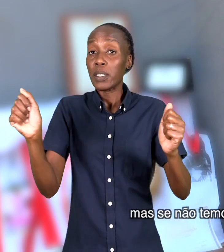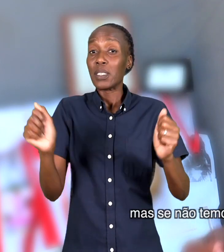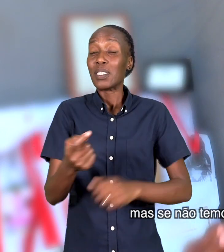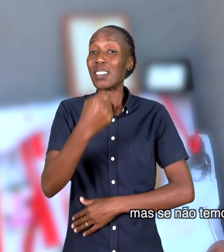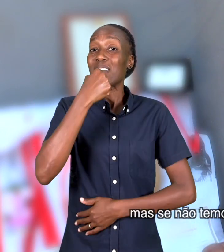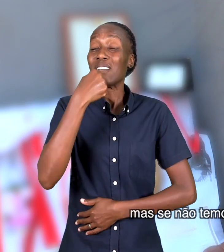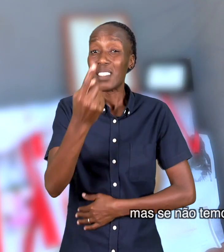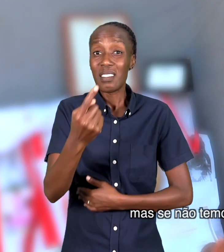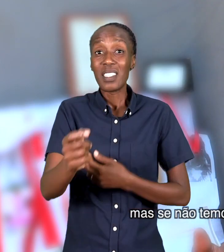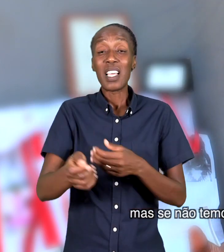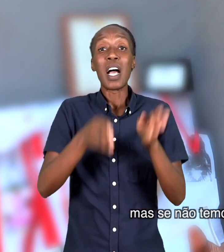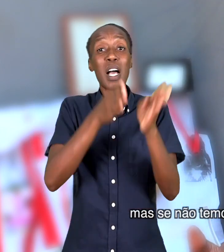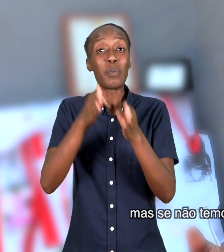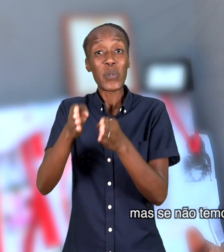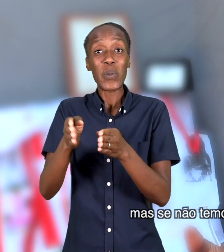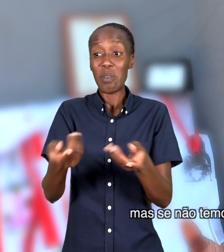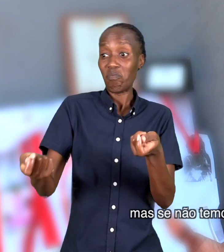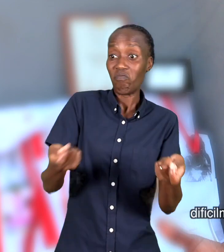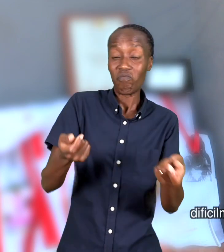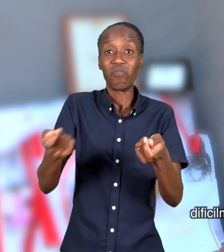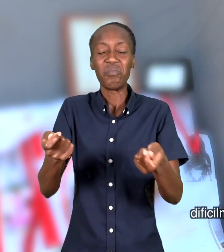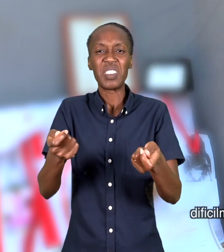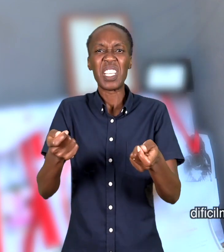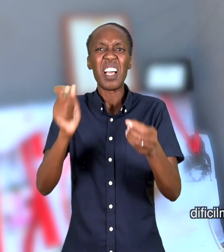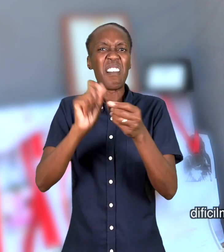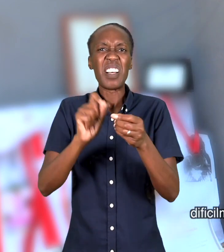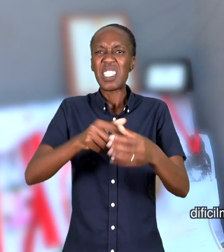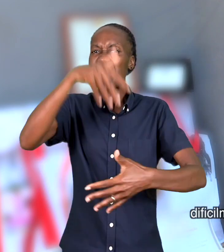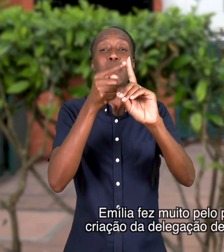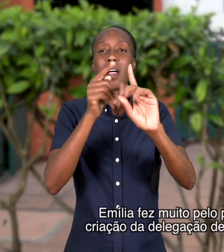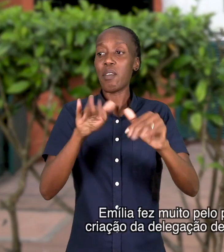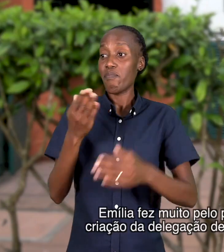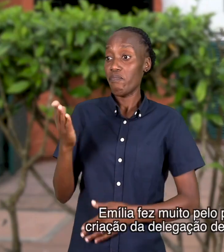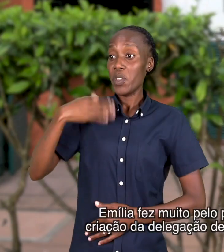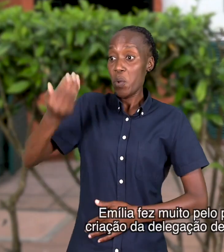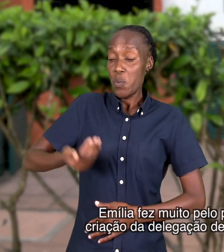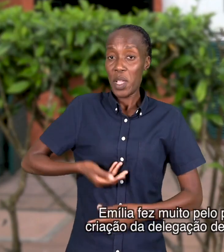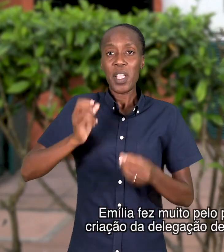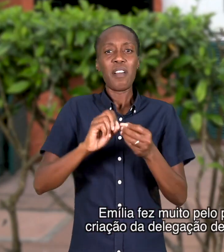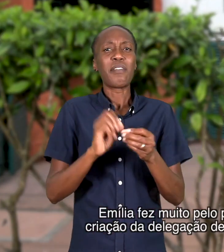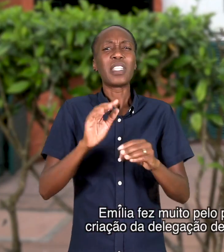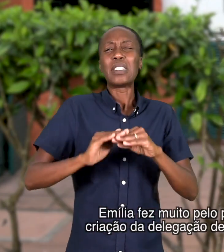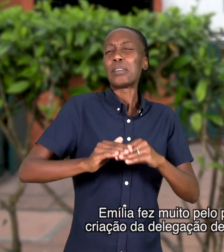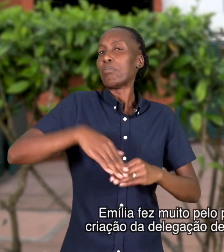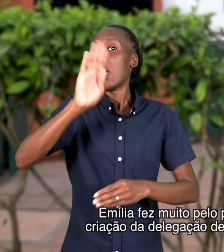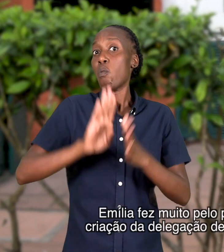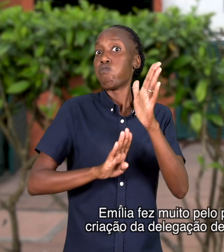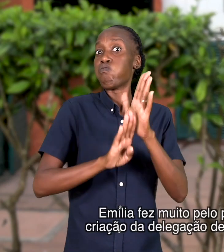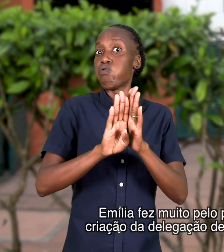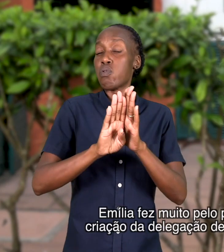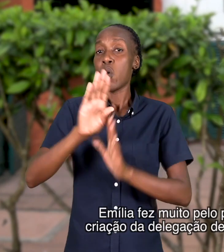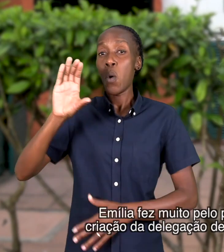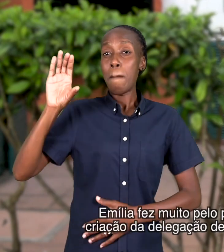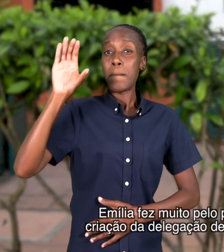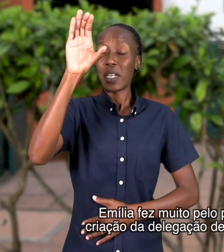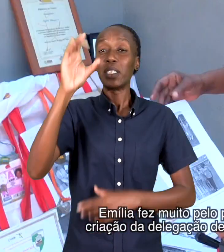vive a modalidade, dificilmente ele poderá orientar. A fez muito pelo país, sendo um